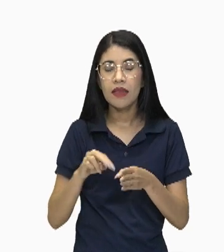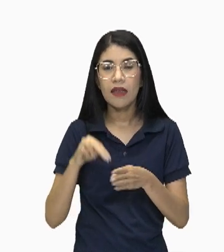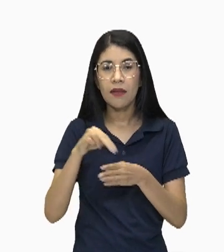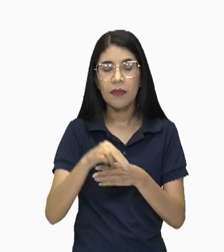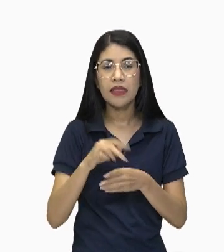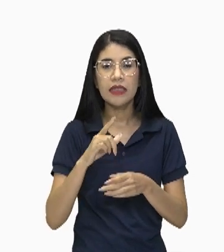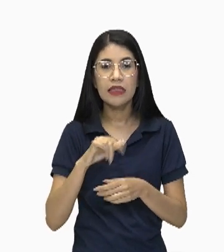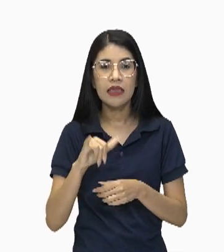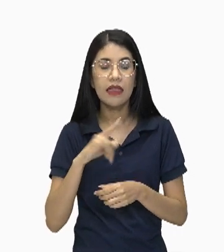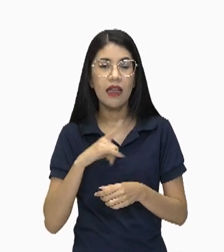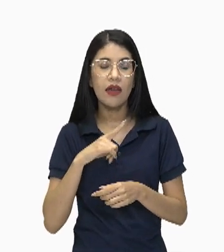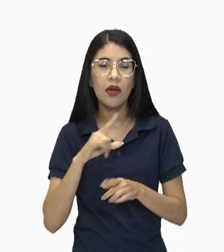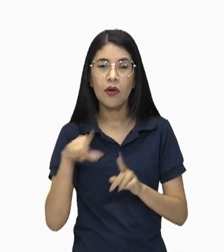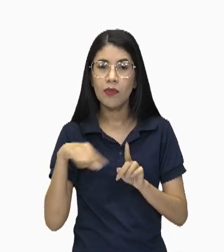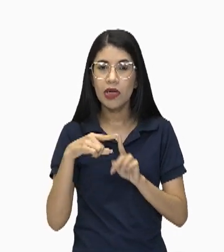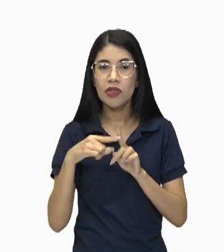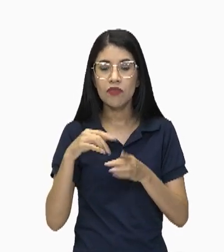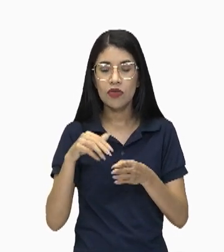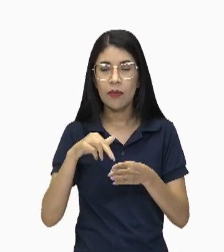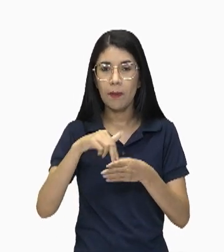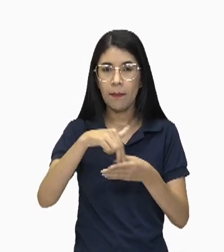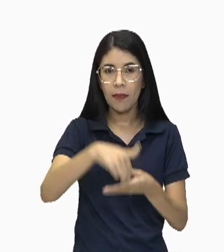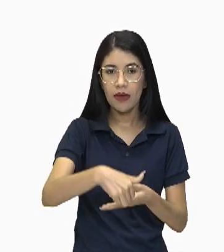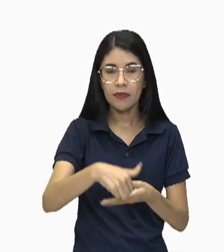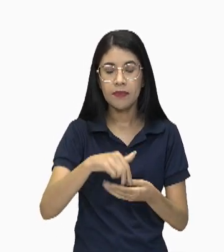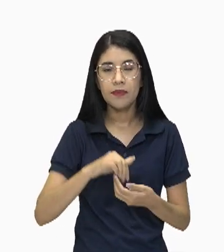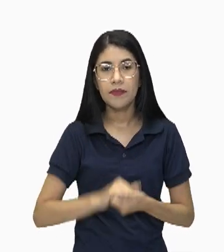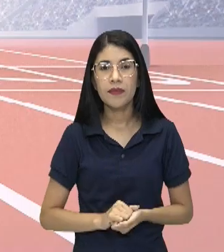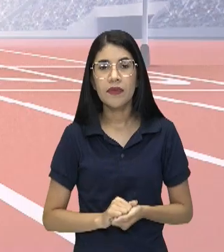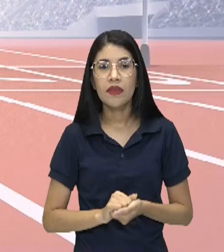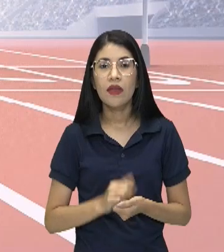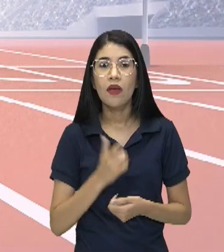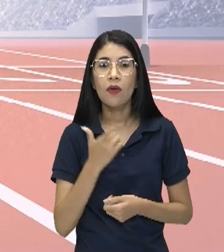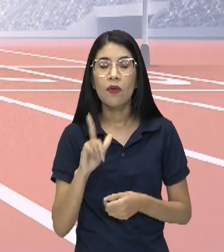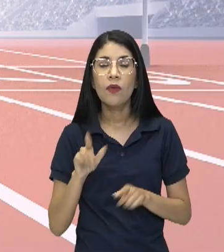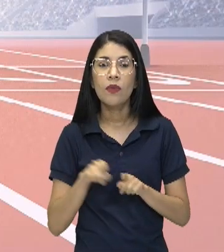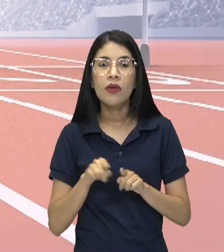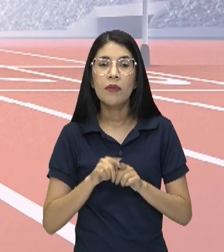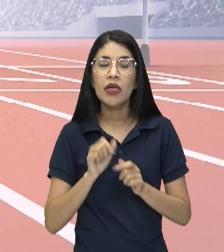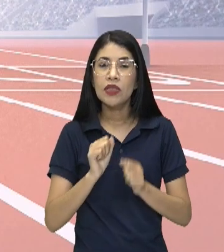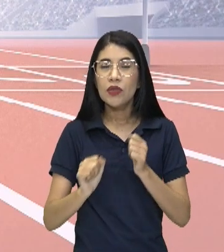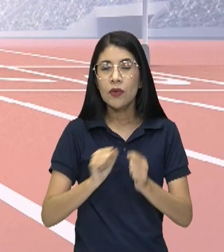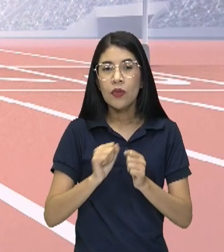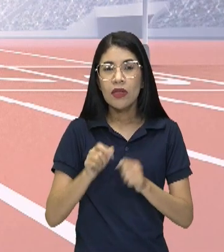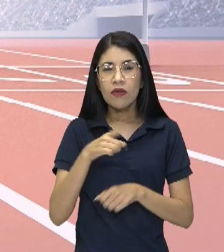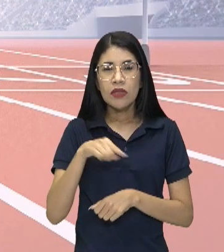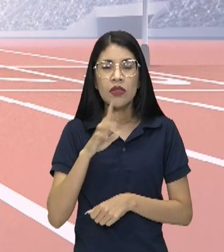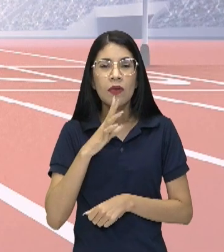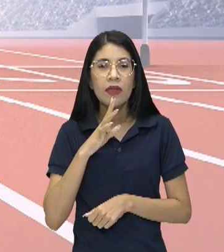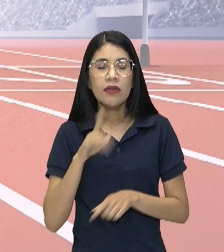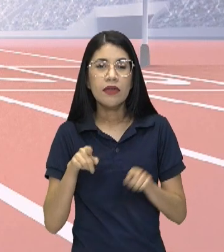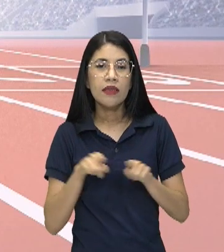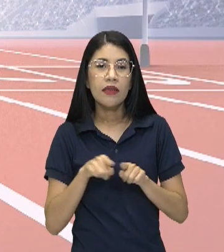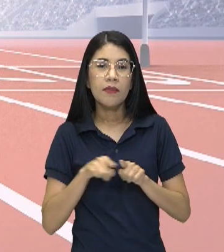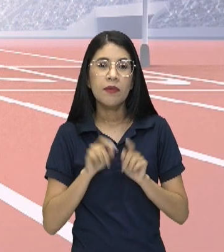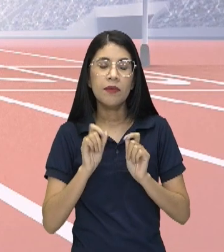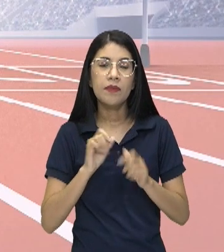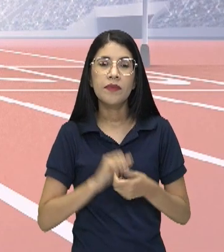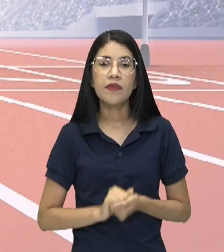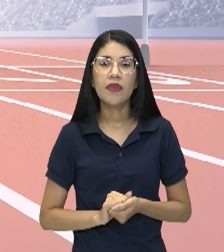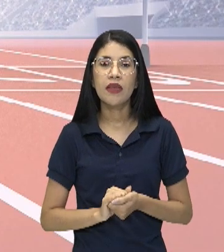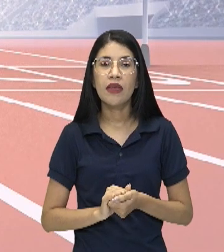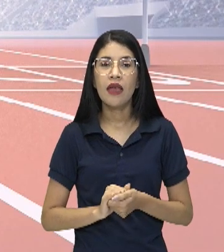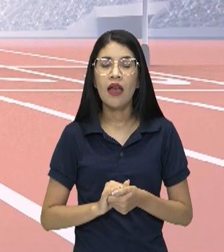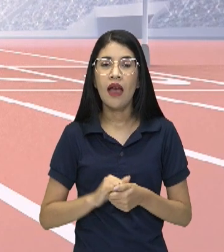intencional essas barreiras. Perfeito? Outra prova de corrida, talvez vocês já tenham conhecido, visto, ouvido falar as corridas